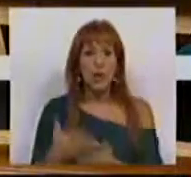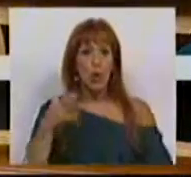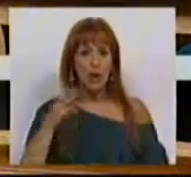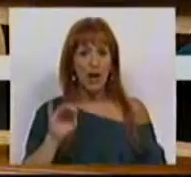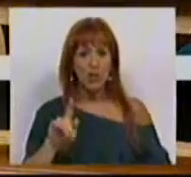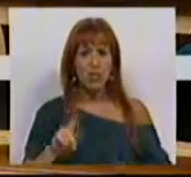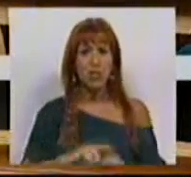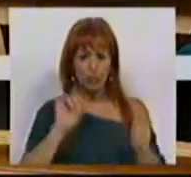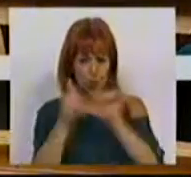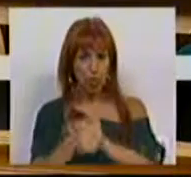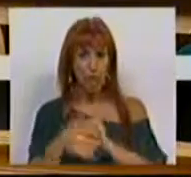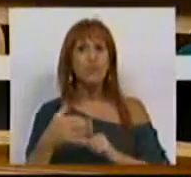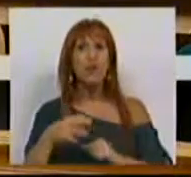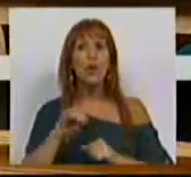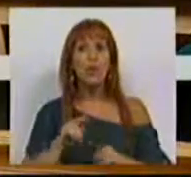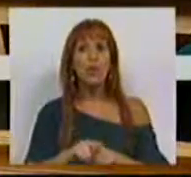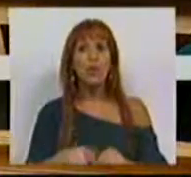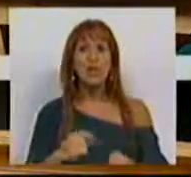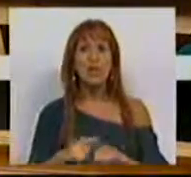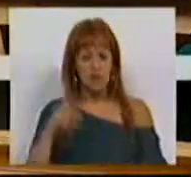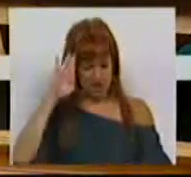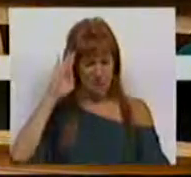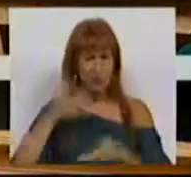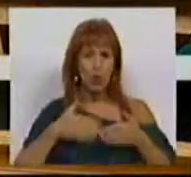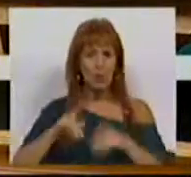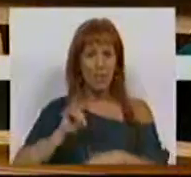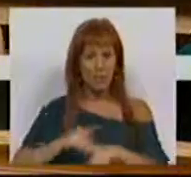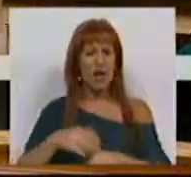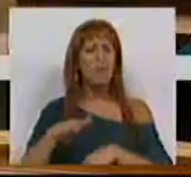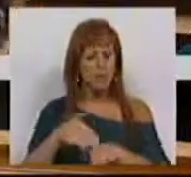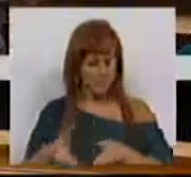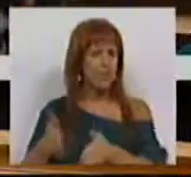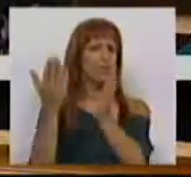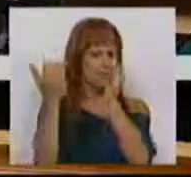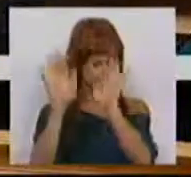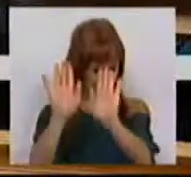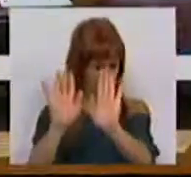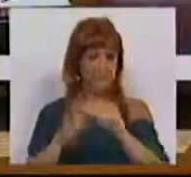Partido Socialista mudou, mas o Partido Socialista está bem consciente do seu caminho e do tempo que tem para o percorrer.